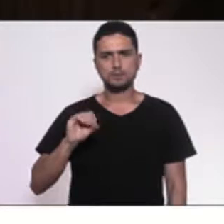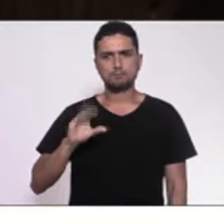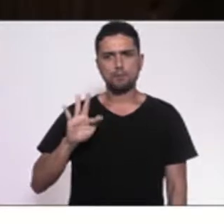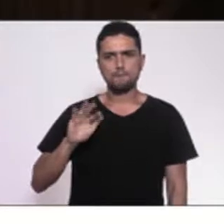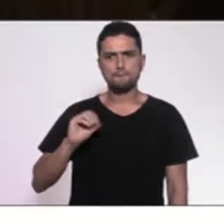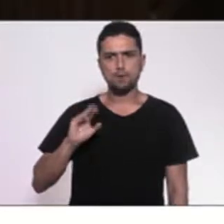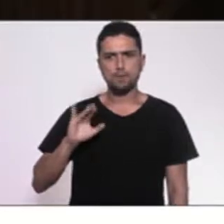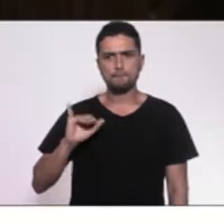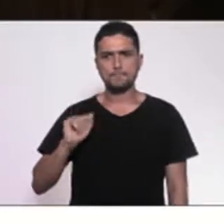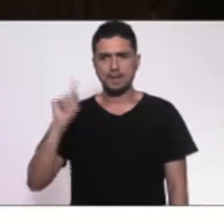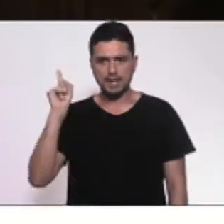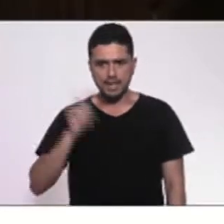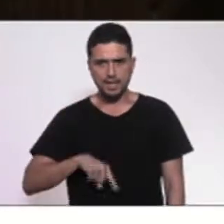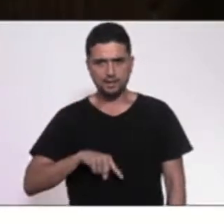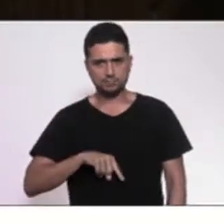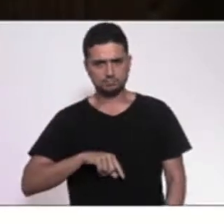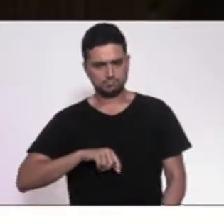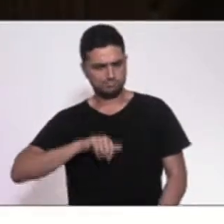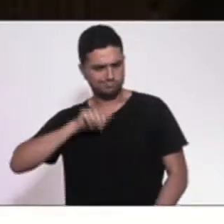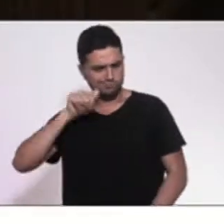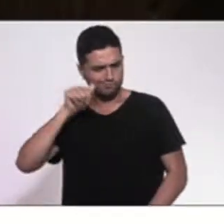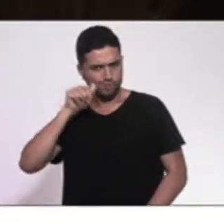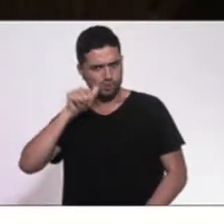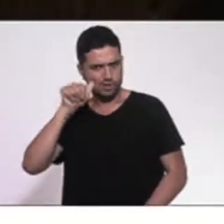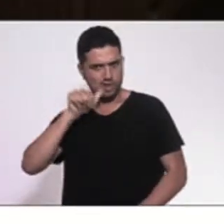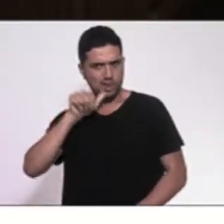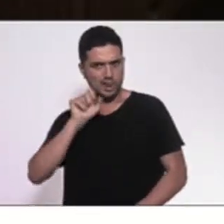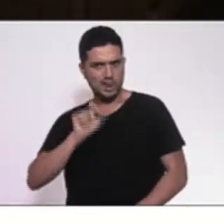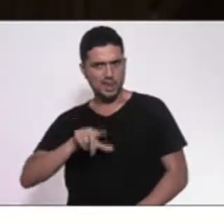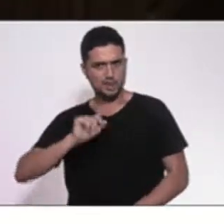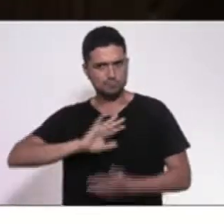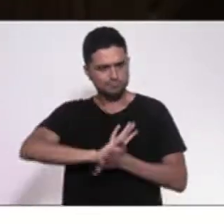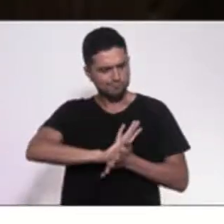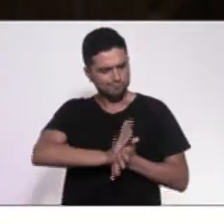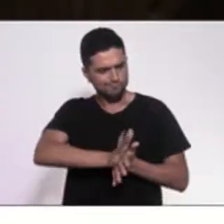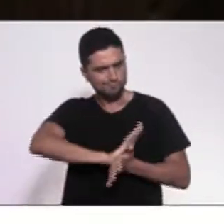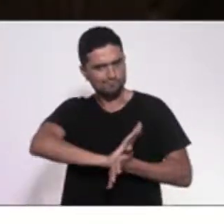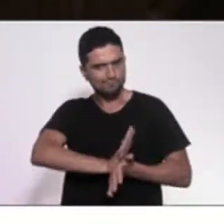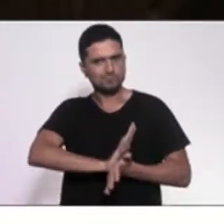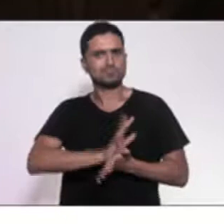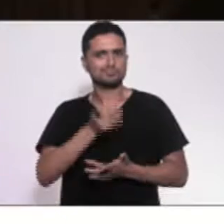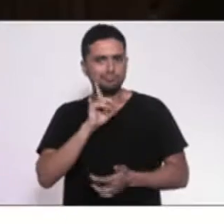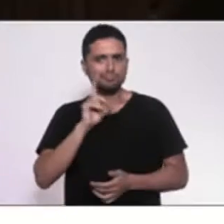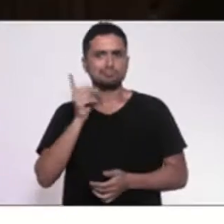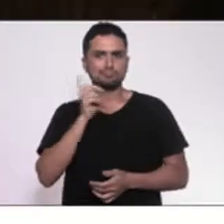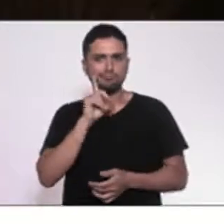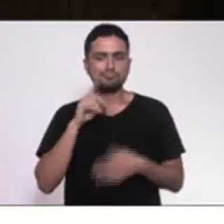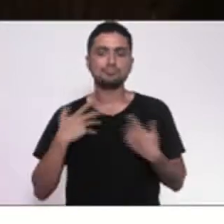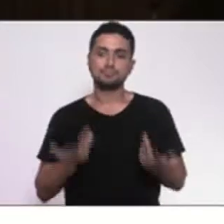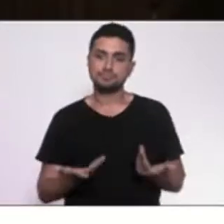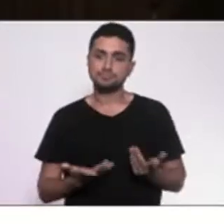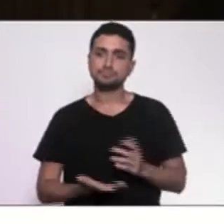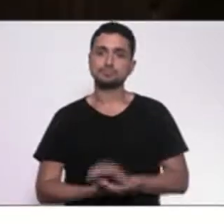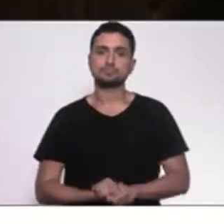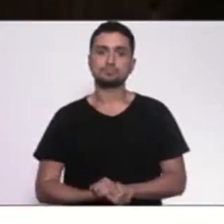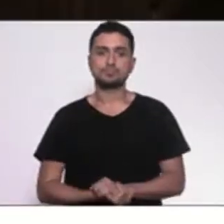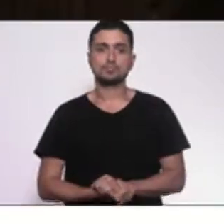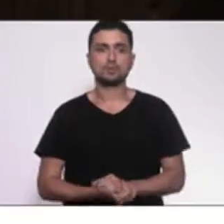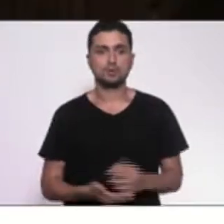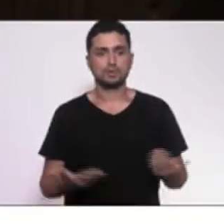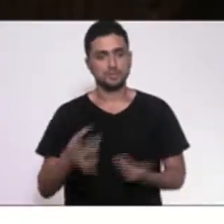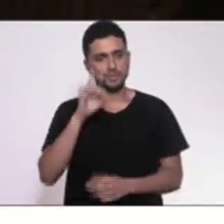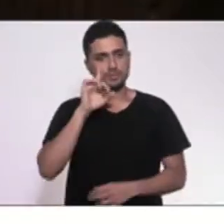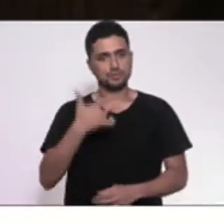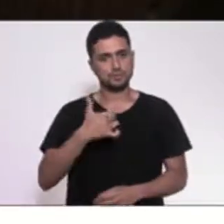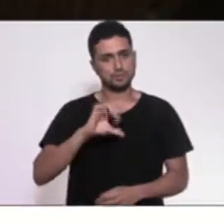essas mulheres sofram cotidianamente violência, senhora presidenta. E aí, trazer que esse dia,